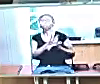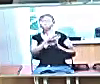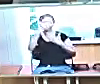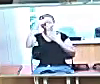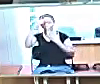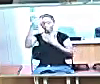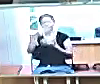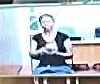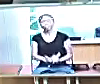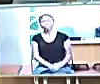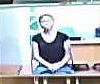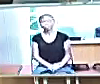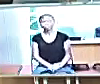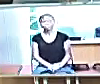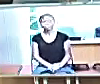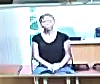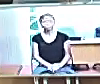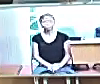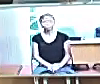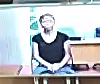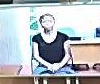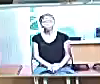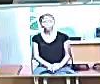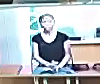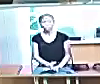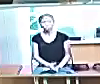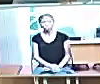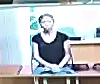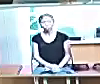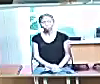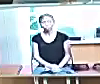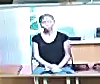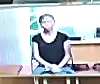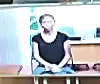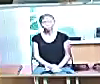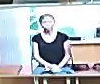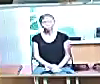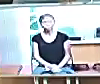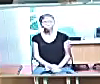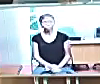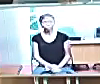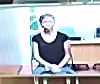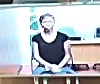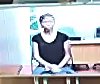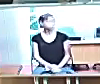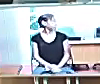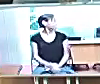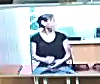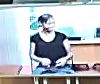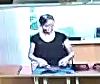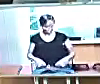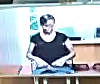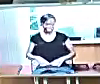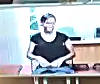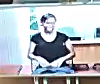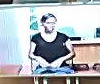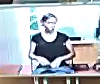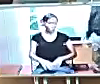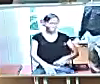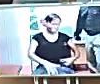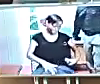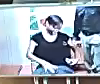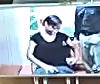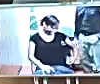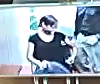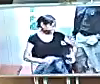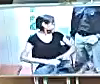obrigada muito obrigada nível passa a falar agora a news heloísa campo será hoje